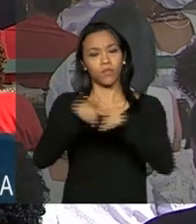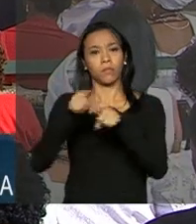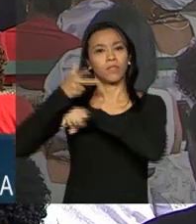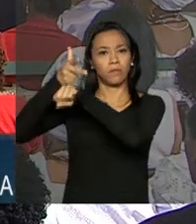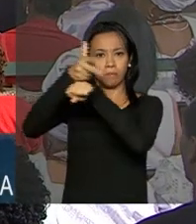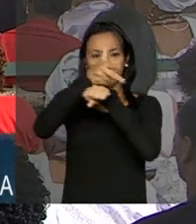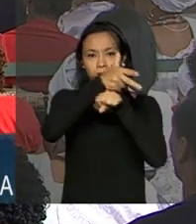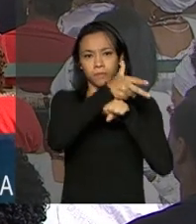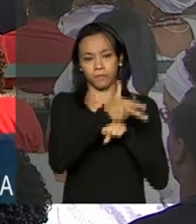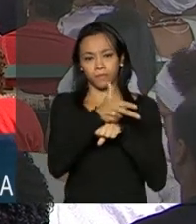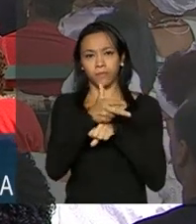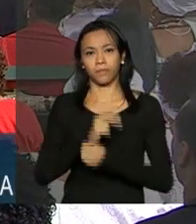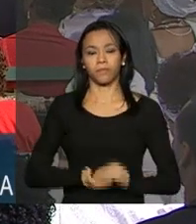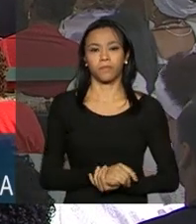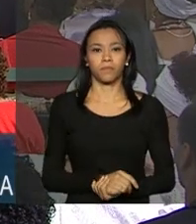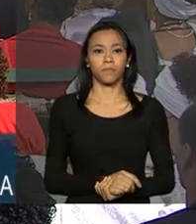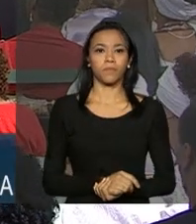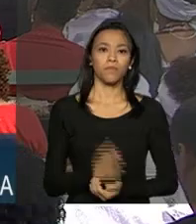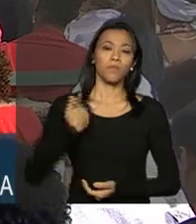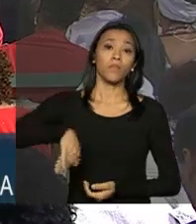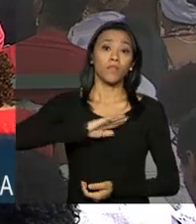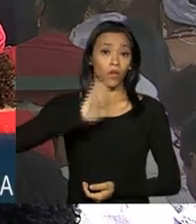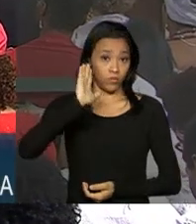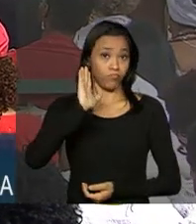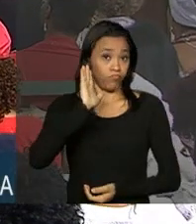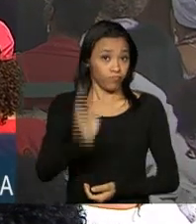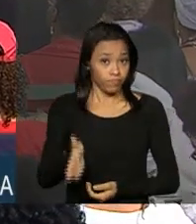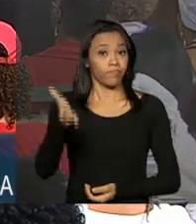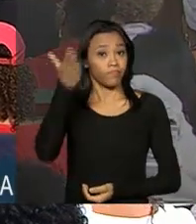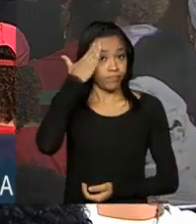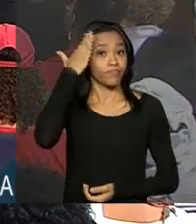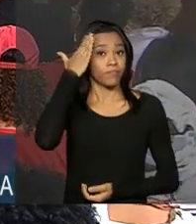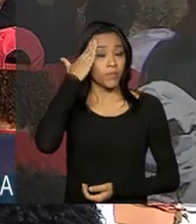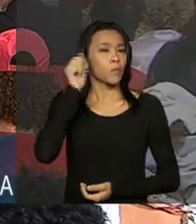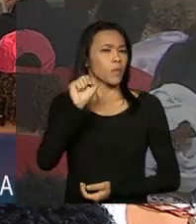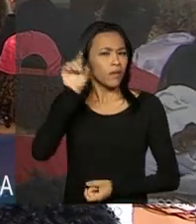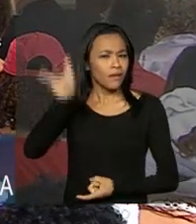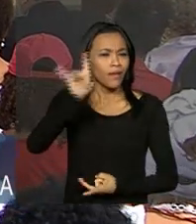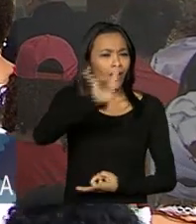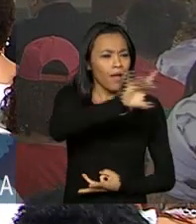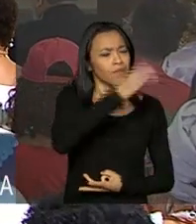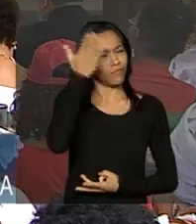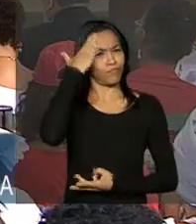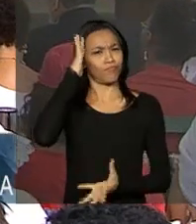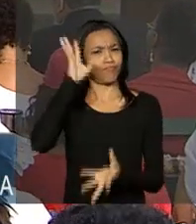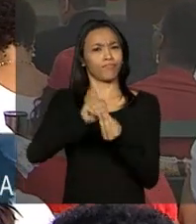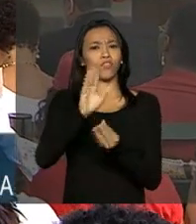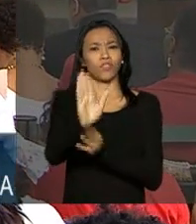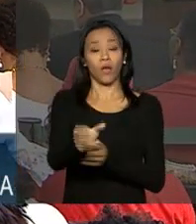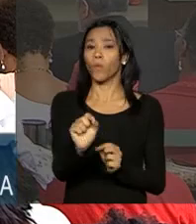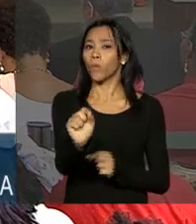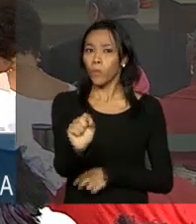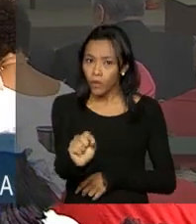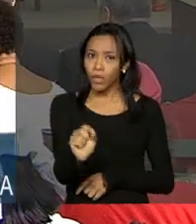cinegrafistas. Nós sabemos Cada um de nós sabe disso, que